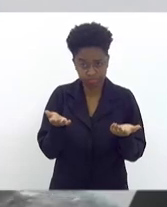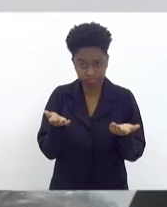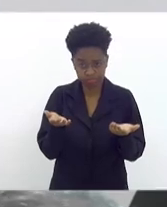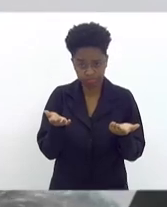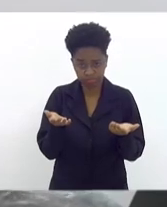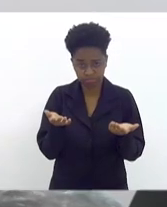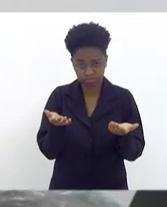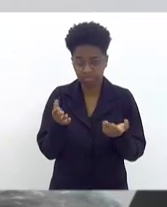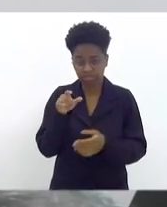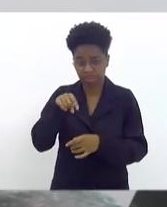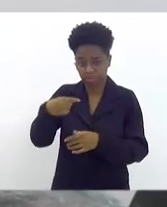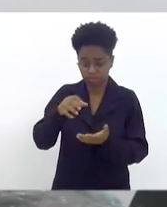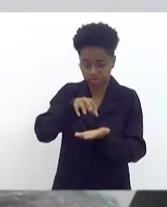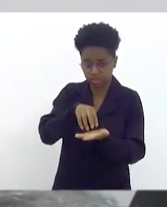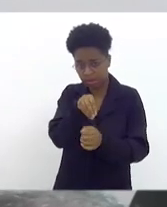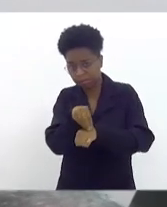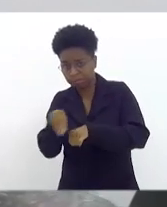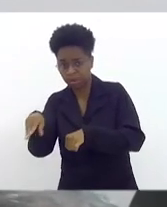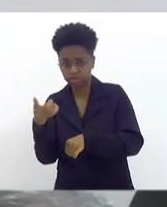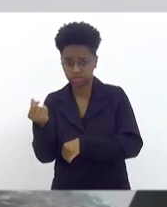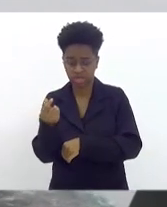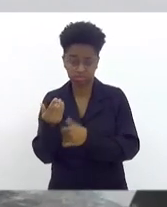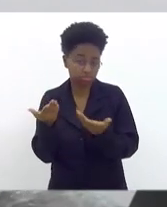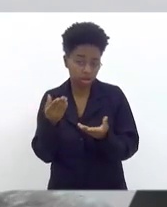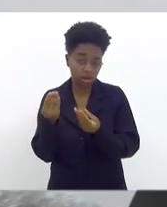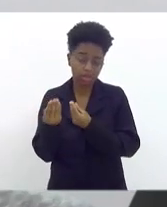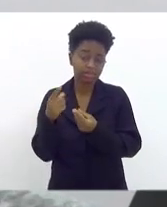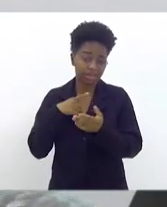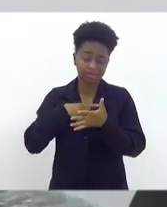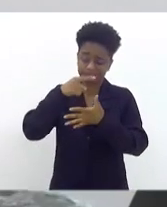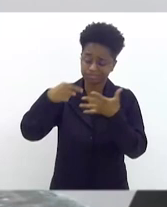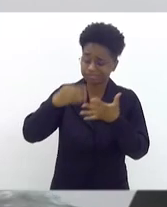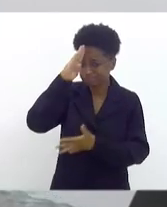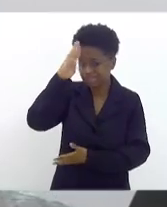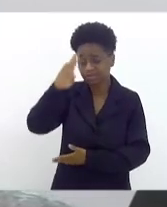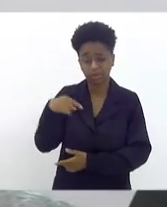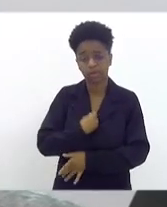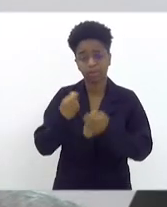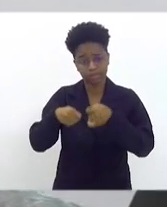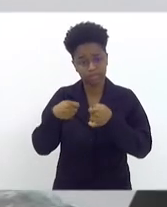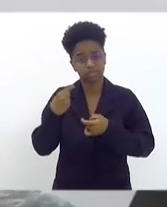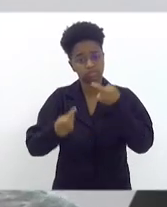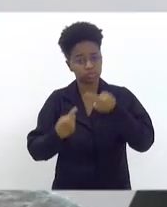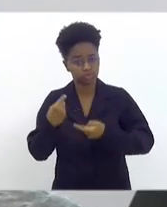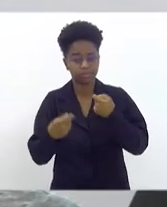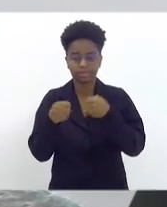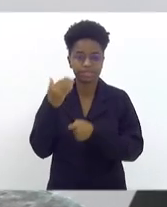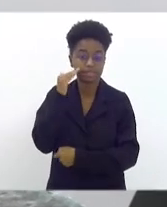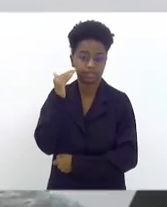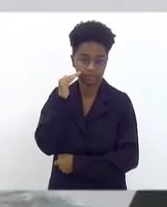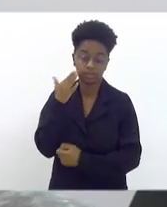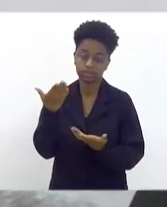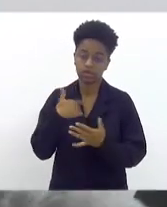Para, sim, o ECAD fazer o repasse para esses artistas. Então, são questões fundamentais que a gente tem que se debruçar sobre.